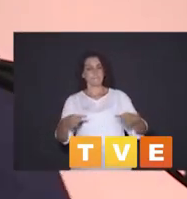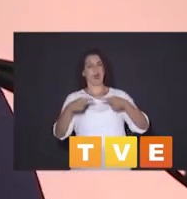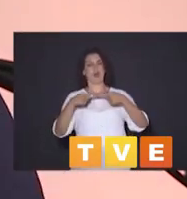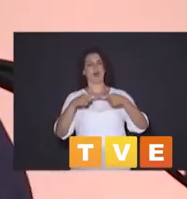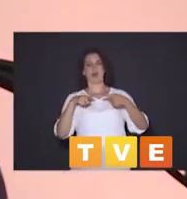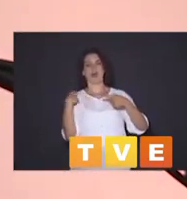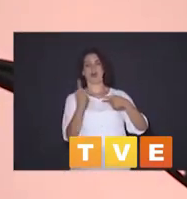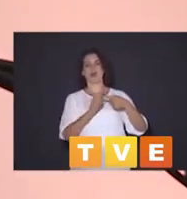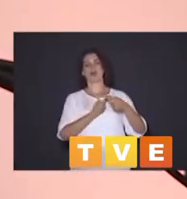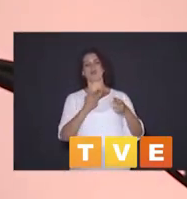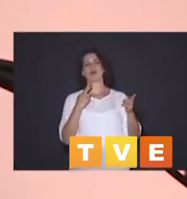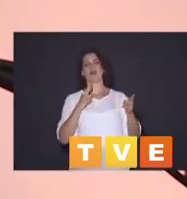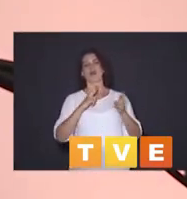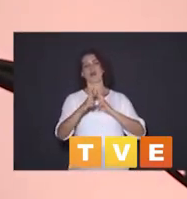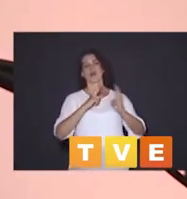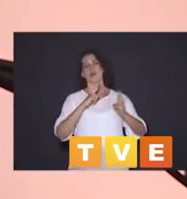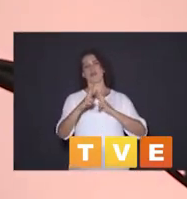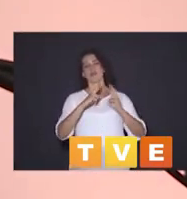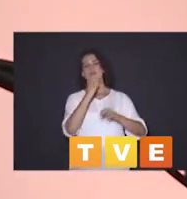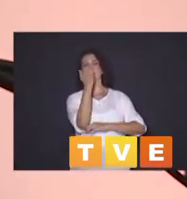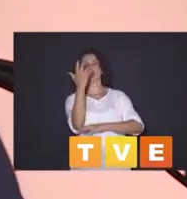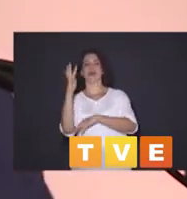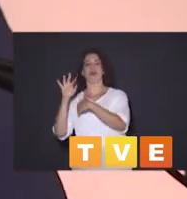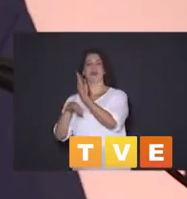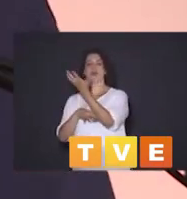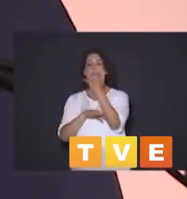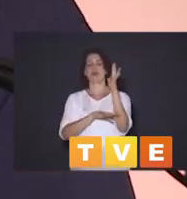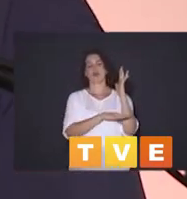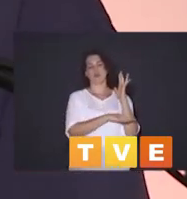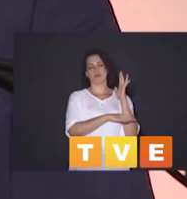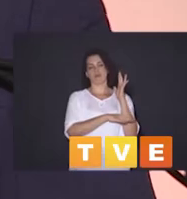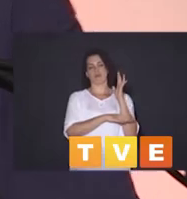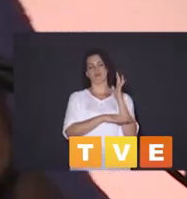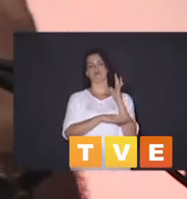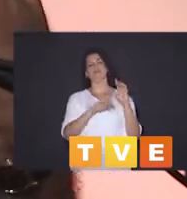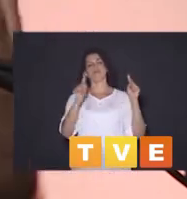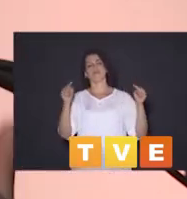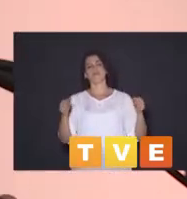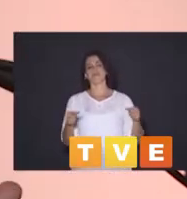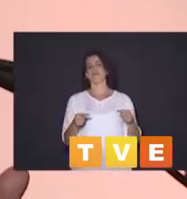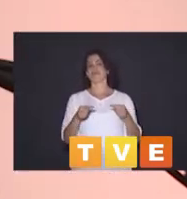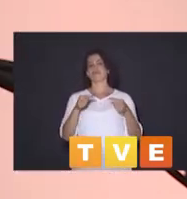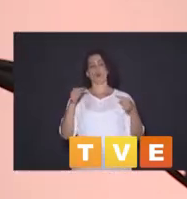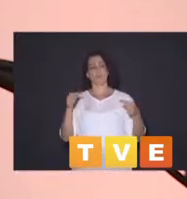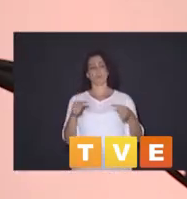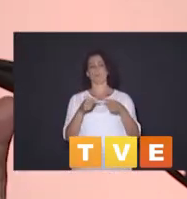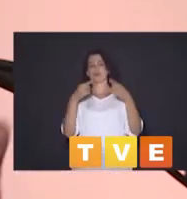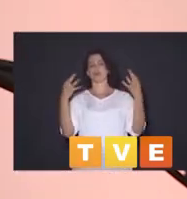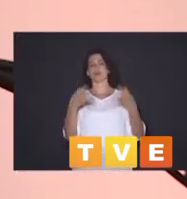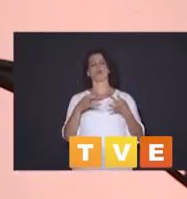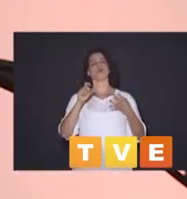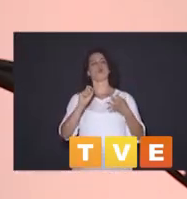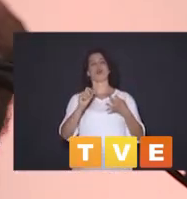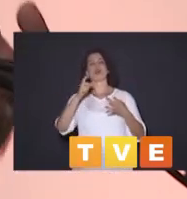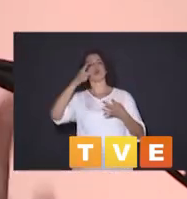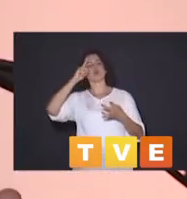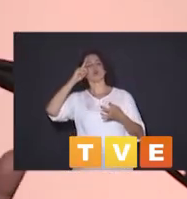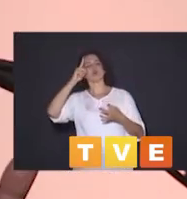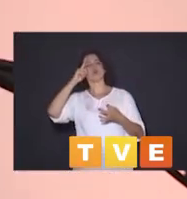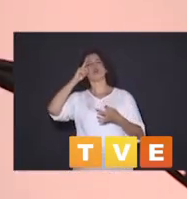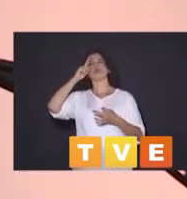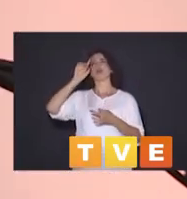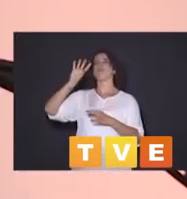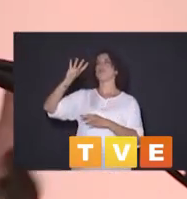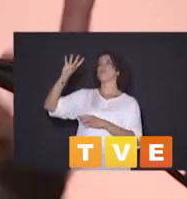nossa relação com a natureza então ela está ligada diretamente com o dia-a-dia do tempo o dia a dia do